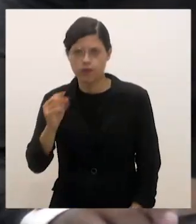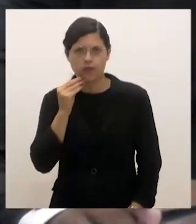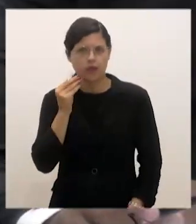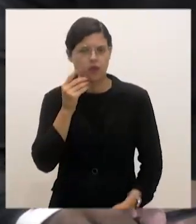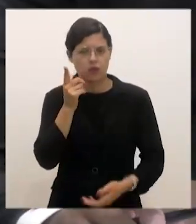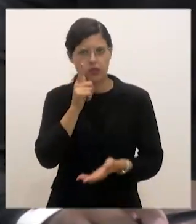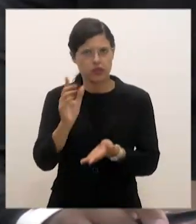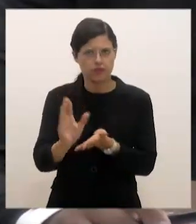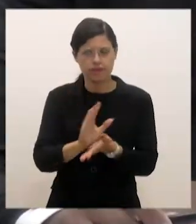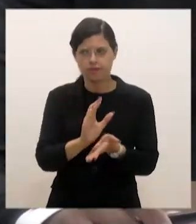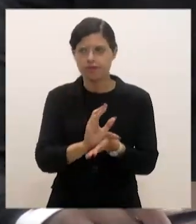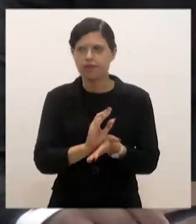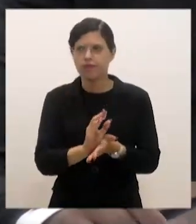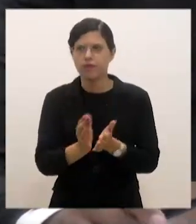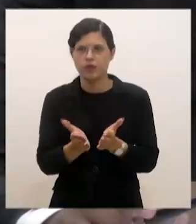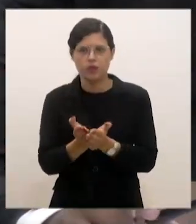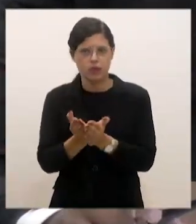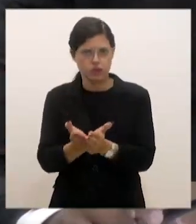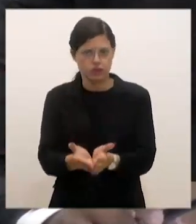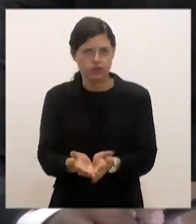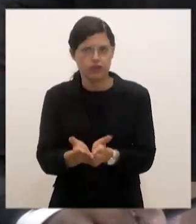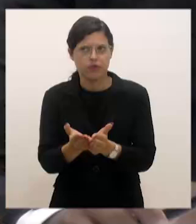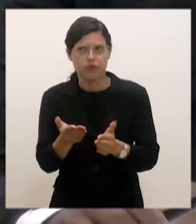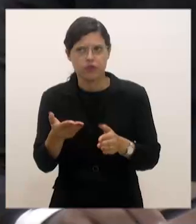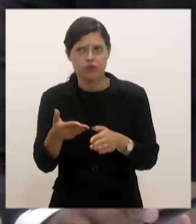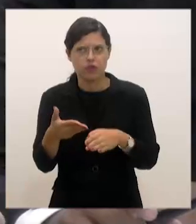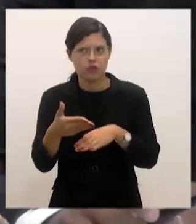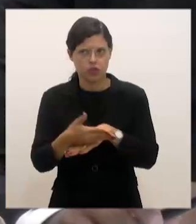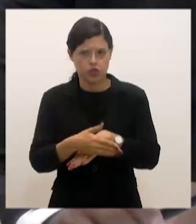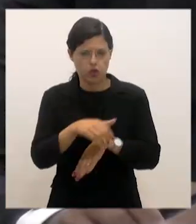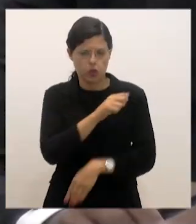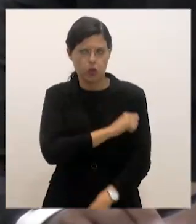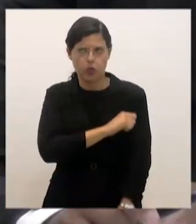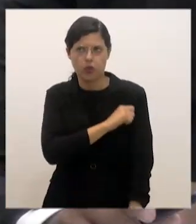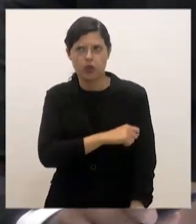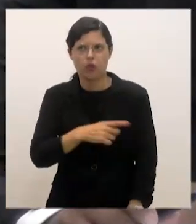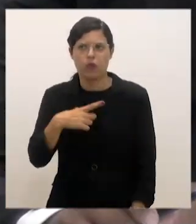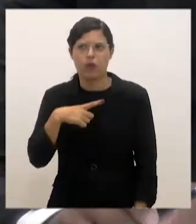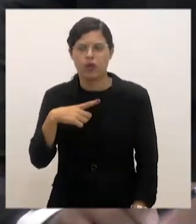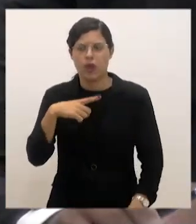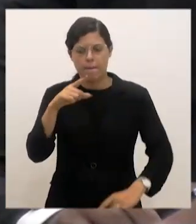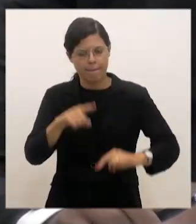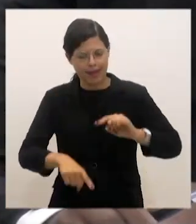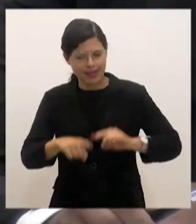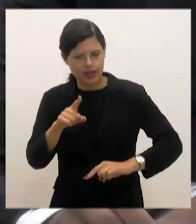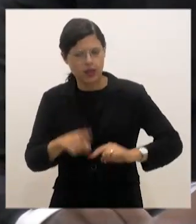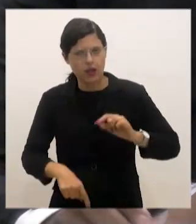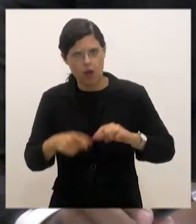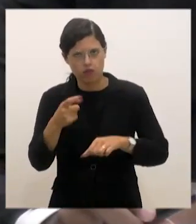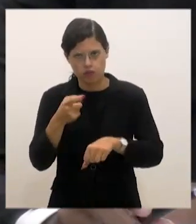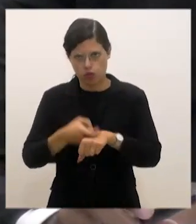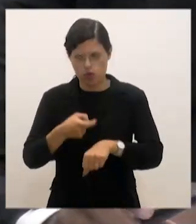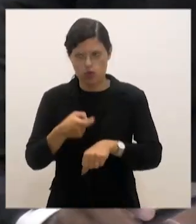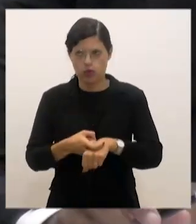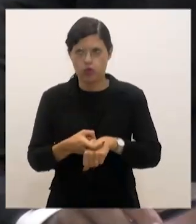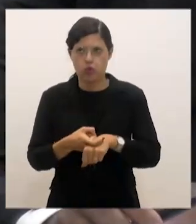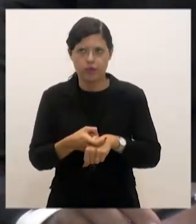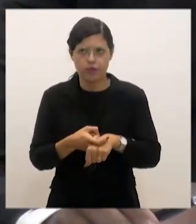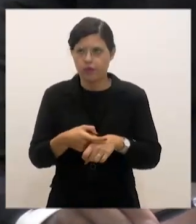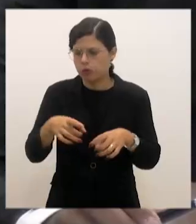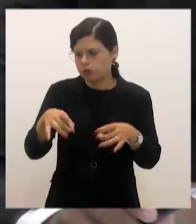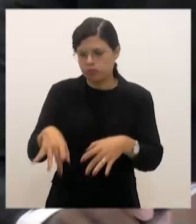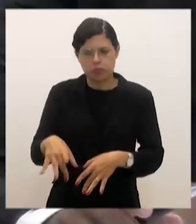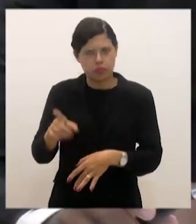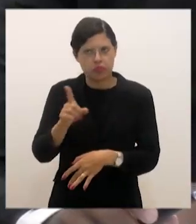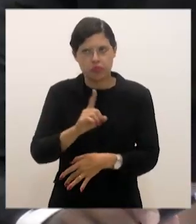embarcações entram hoje no Rio de Janeiro, elas chegam com resíduos sólidos e não descartam, muitas